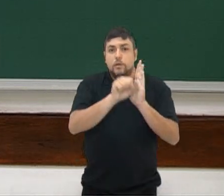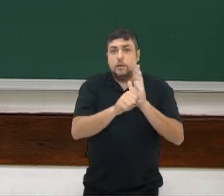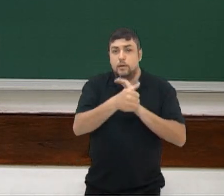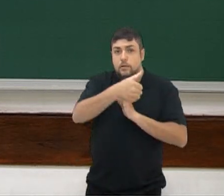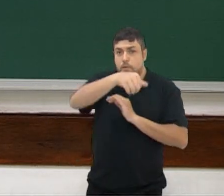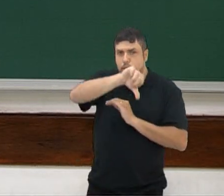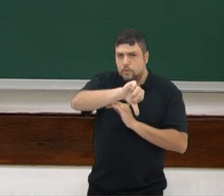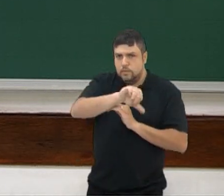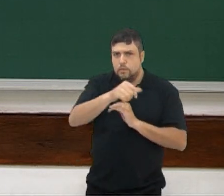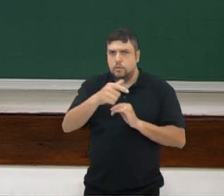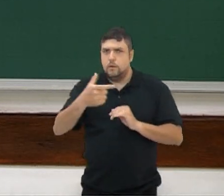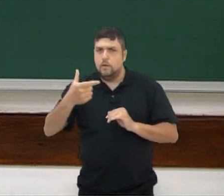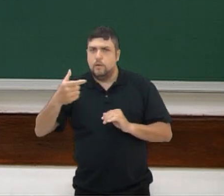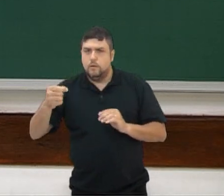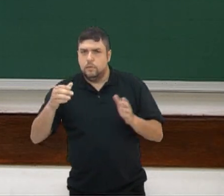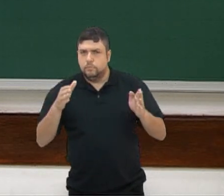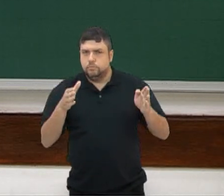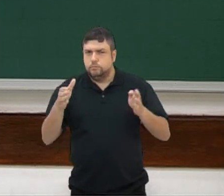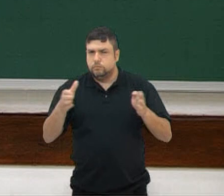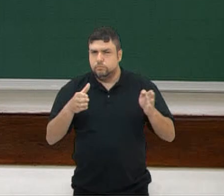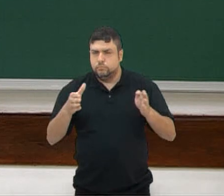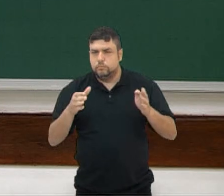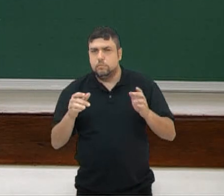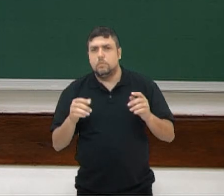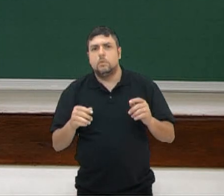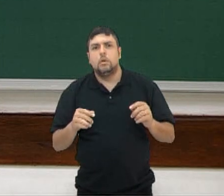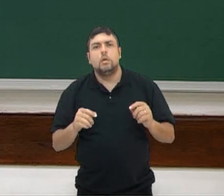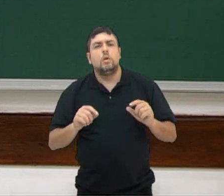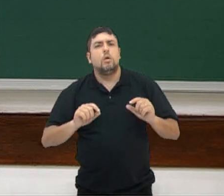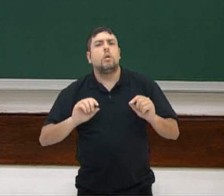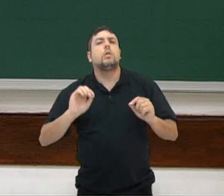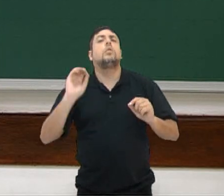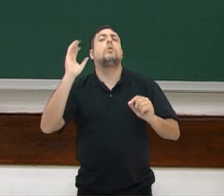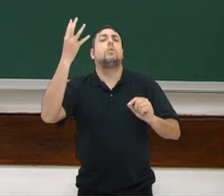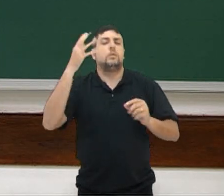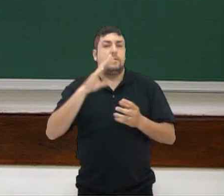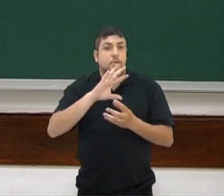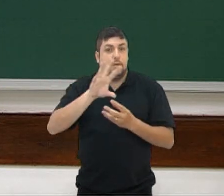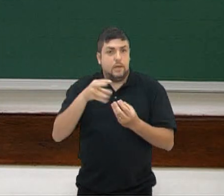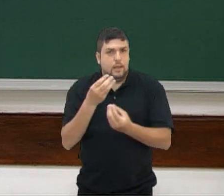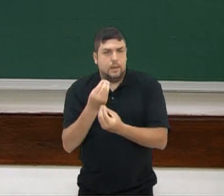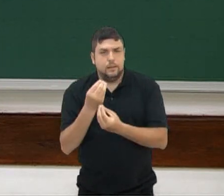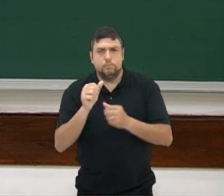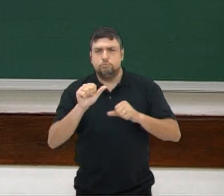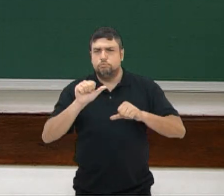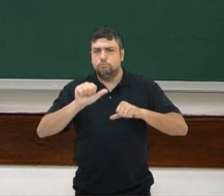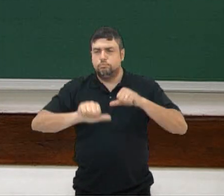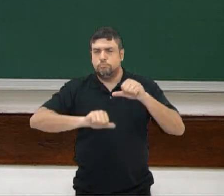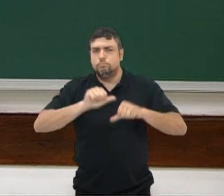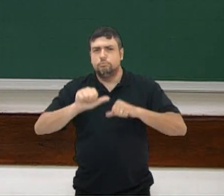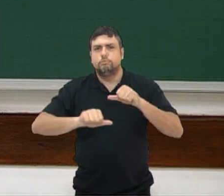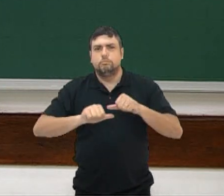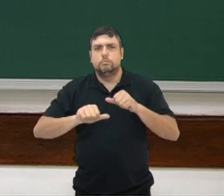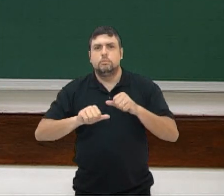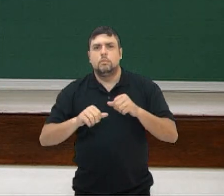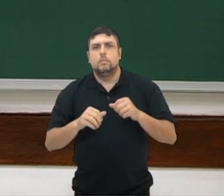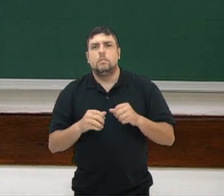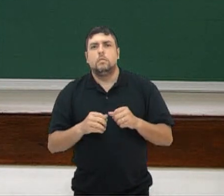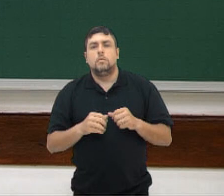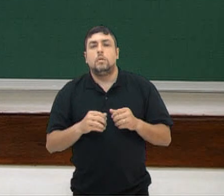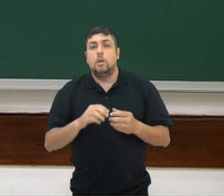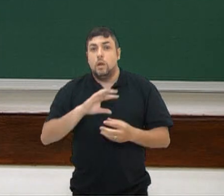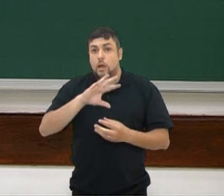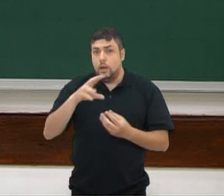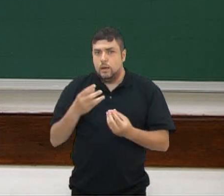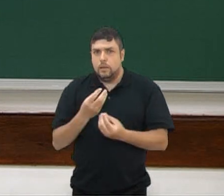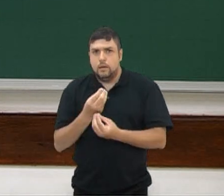XX, acontece uma série de mudanças, principalmente na arte, e isso vai